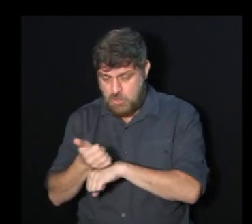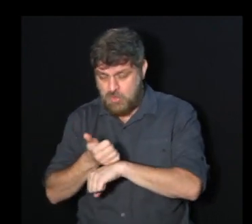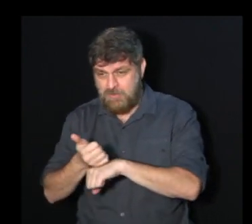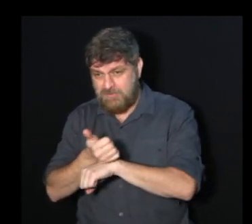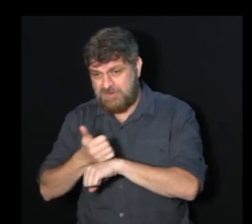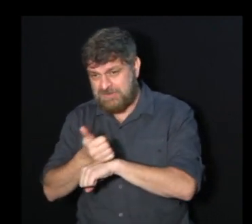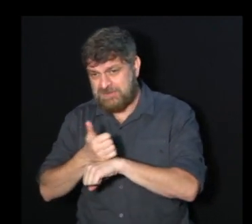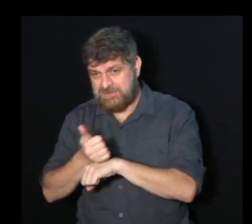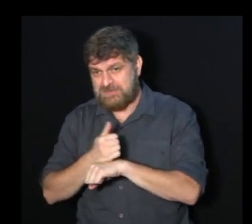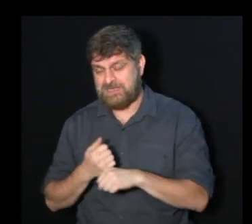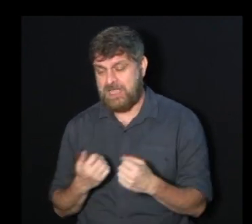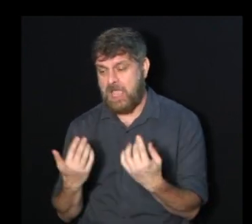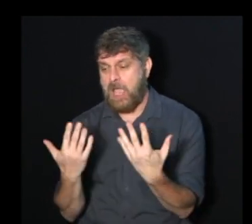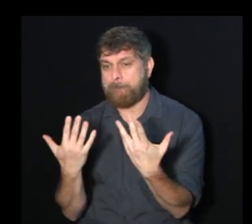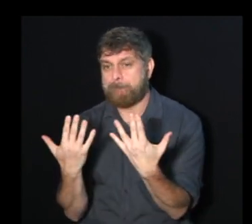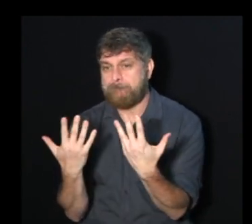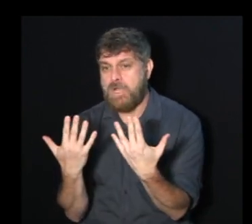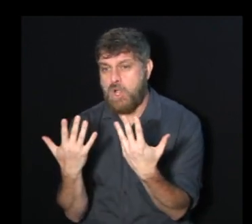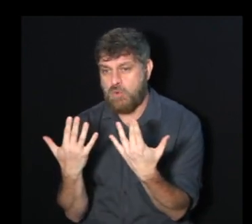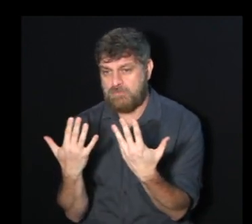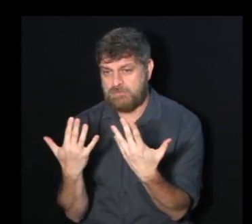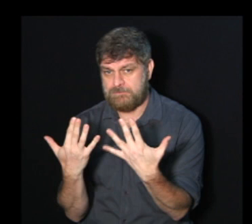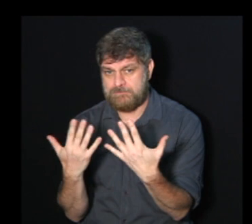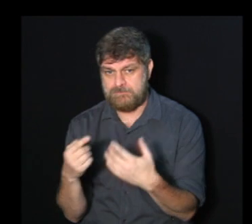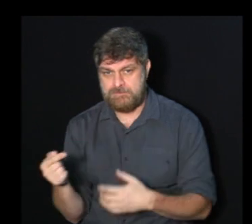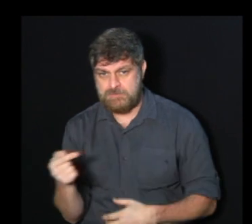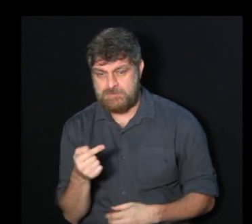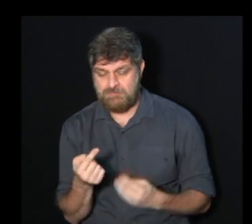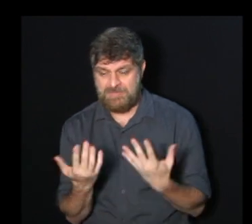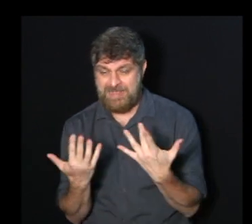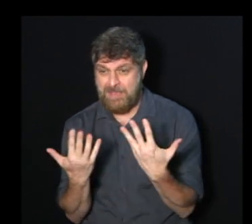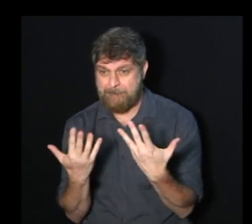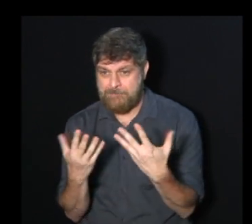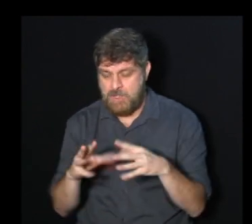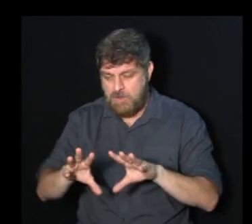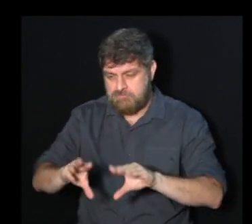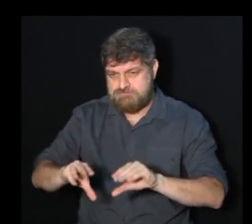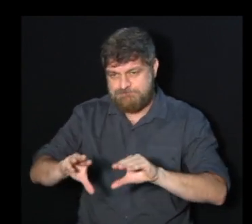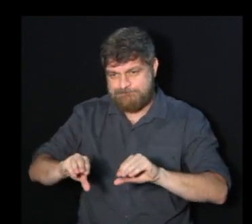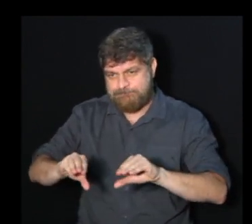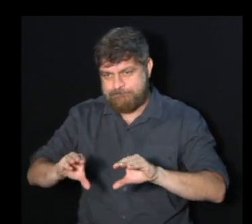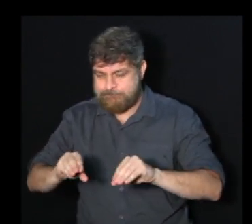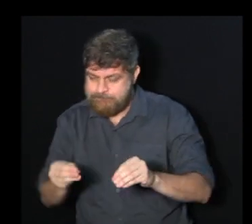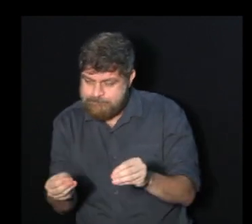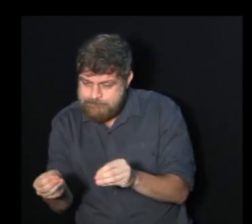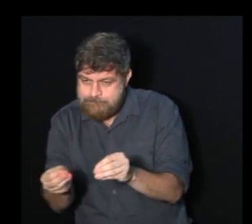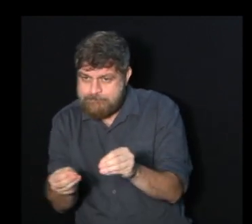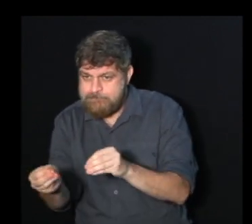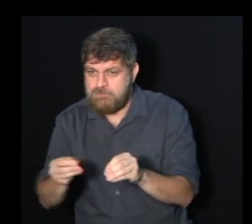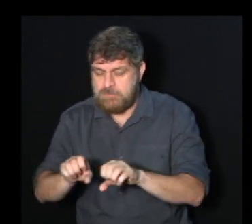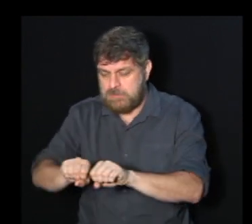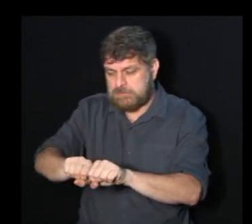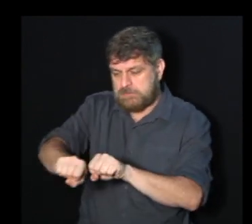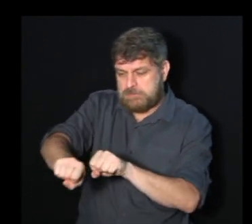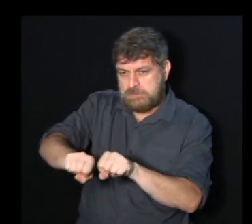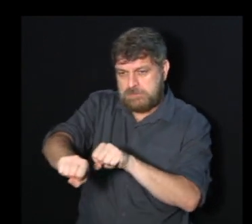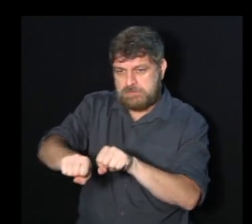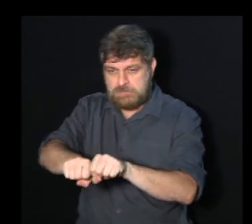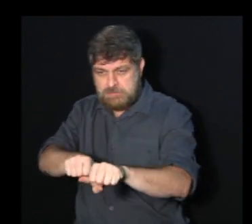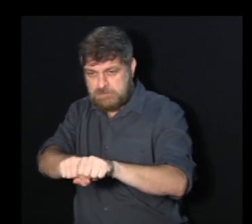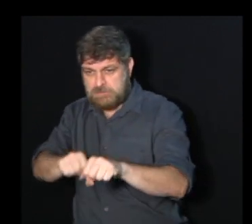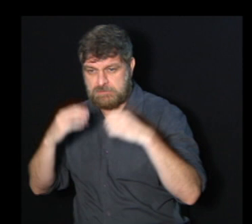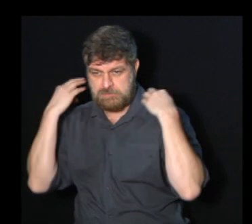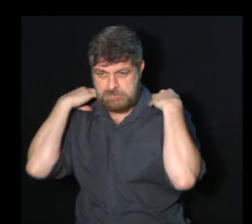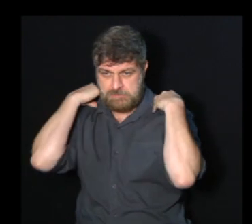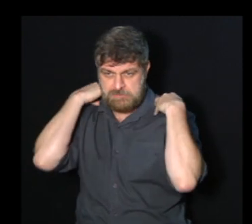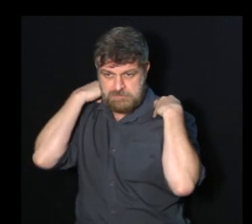vem com as mãos, né? Então, primeiro lá, ó, terapia manual. Porque se o paciente tiver um bloqueio articular, se ele